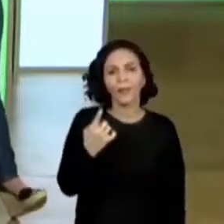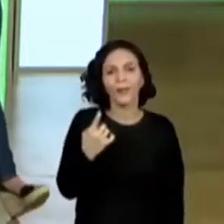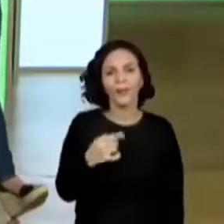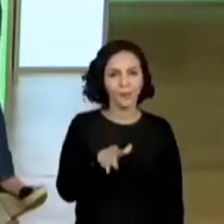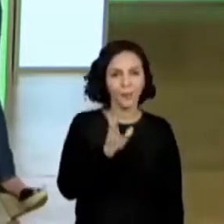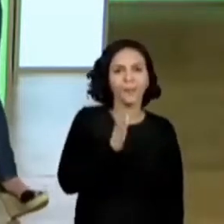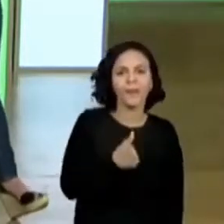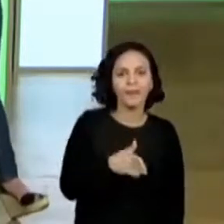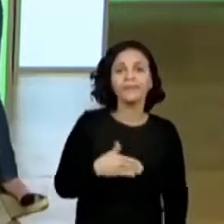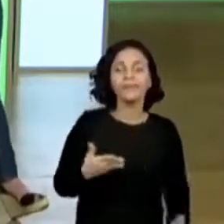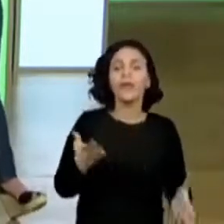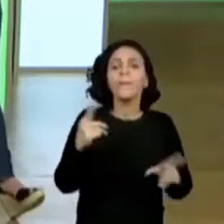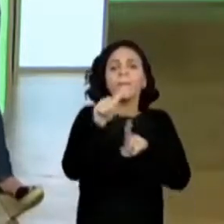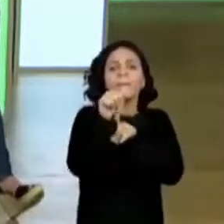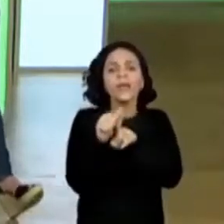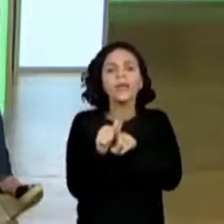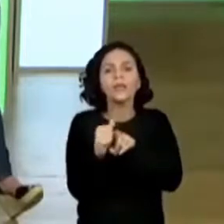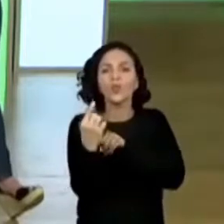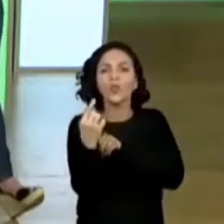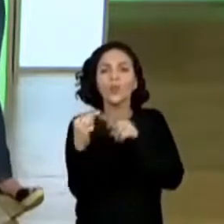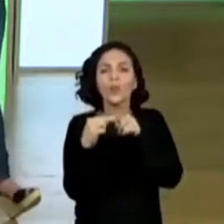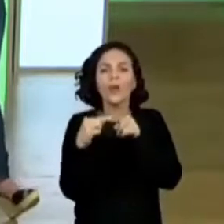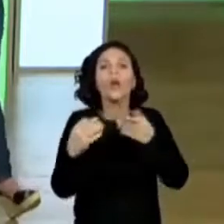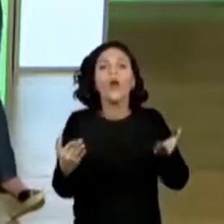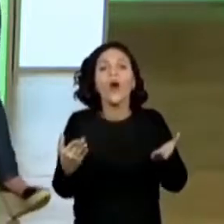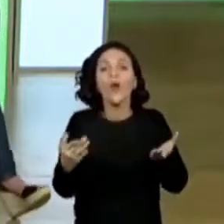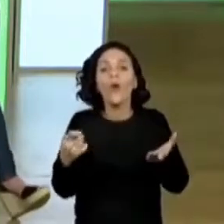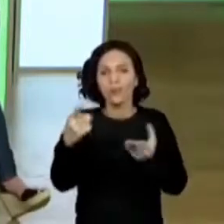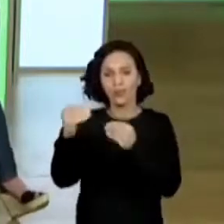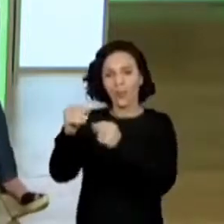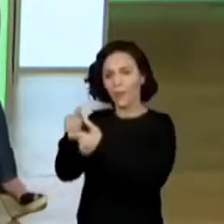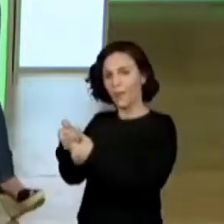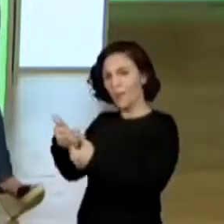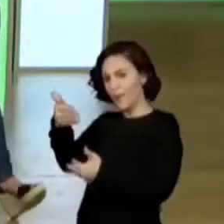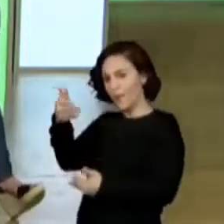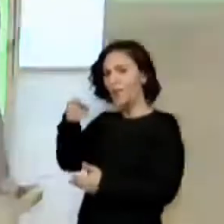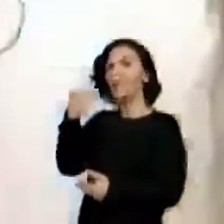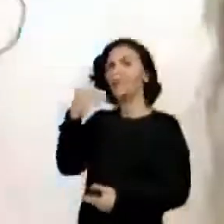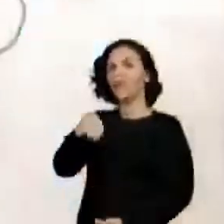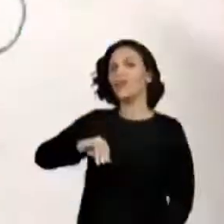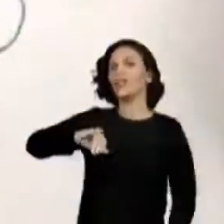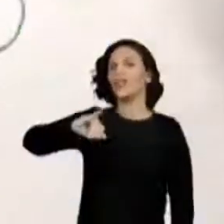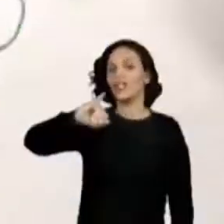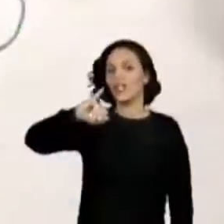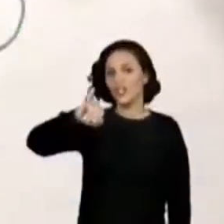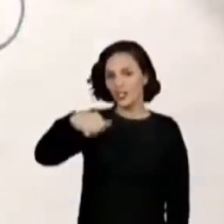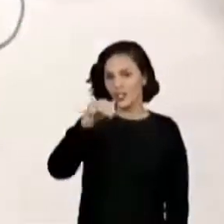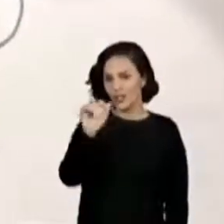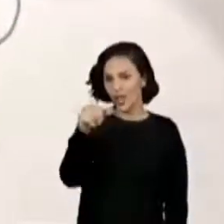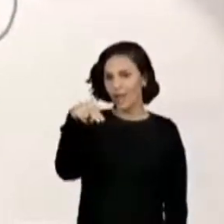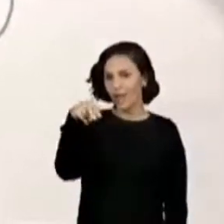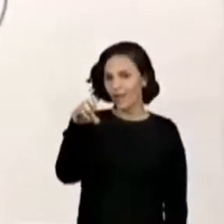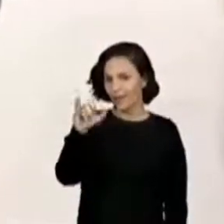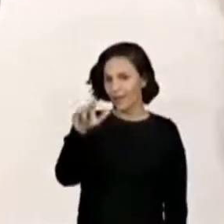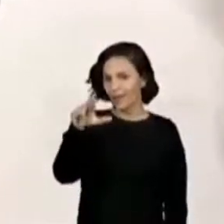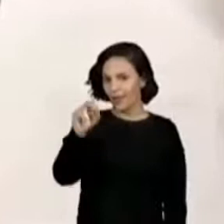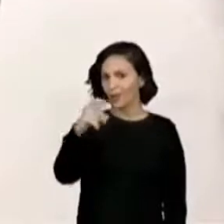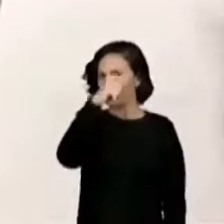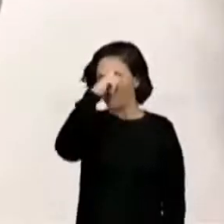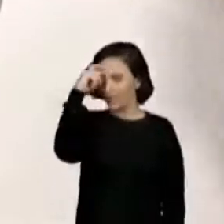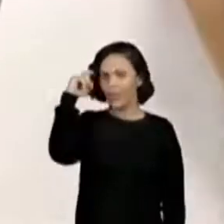tal. Qual é o mês 1? Janeiro, eles estão colocando ali. Uhum. Janeiro, muito bem. Muito bem, Amanda,